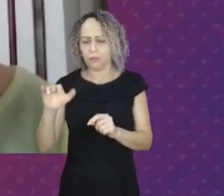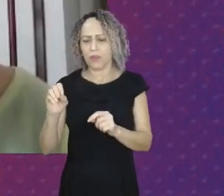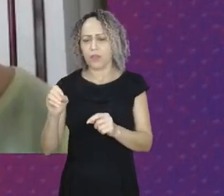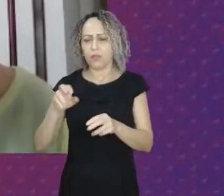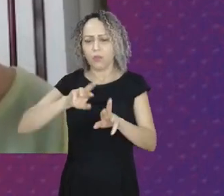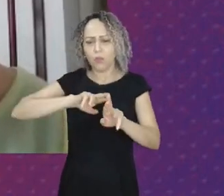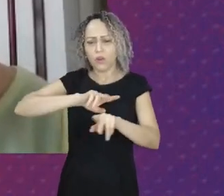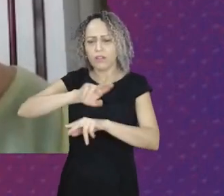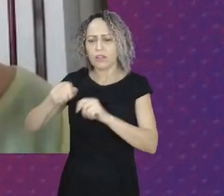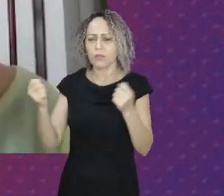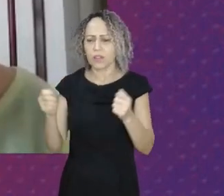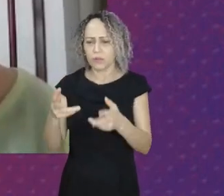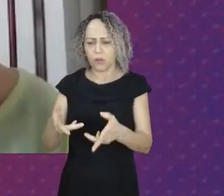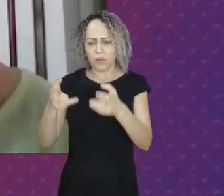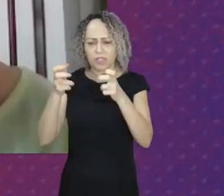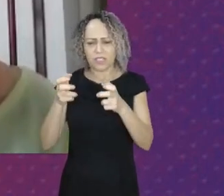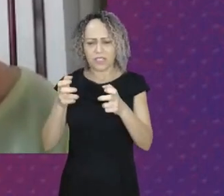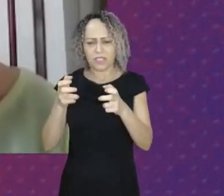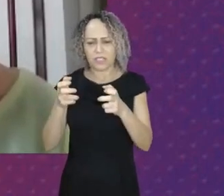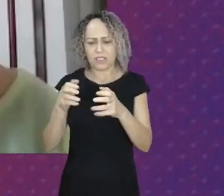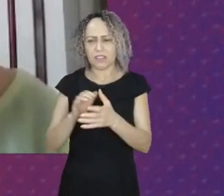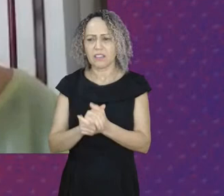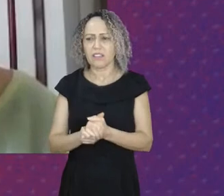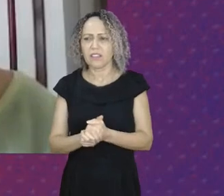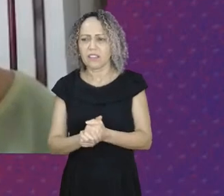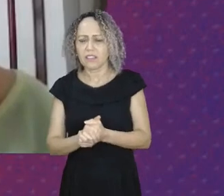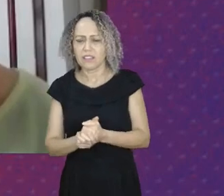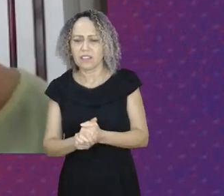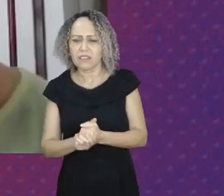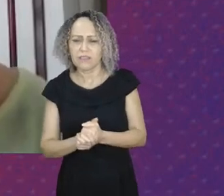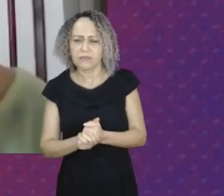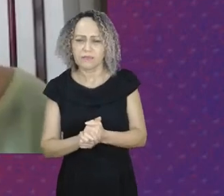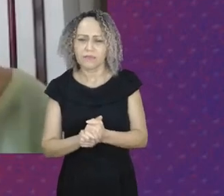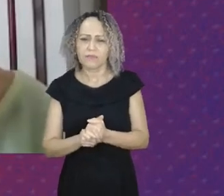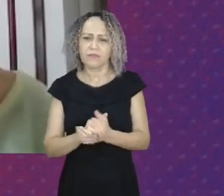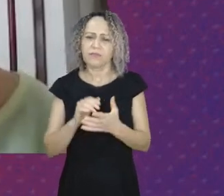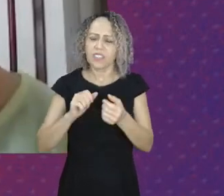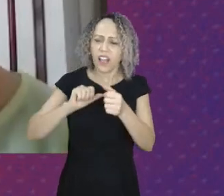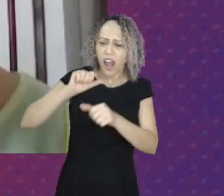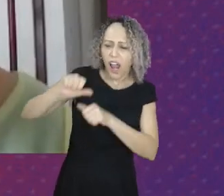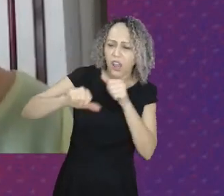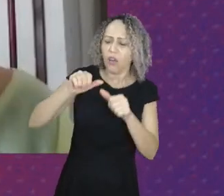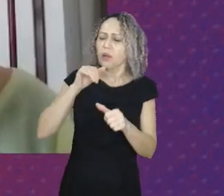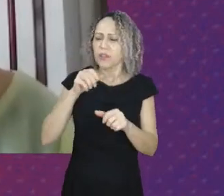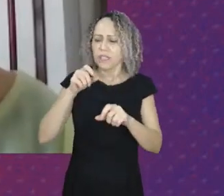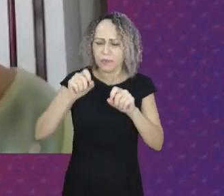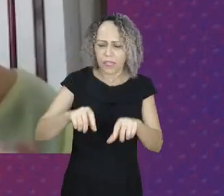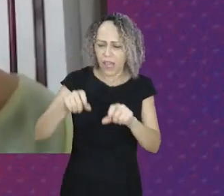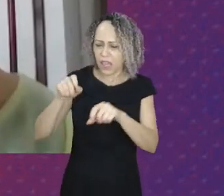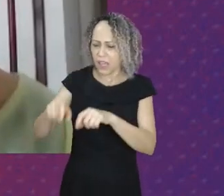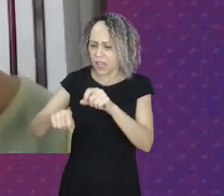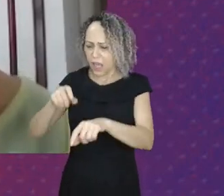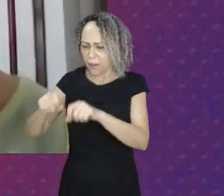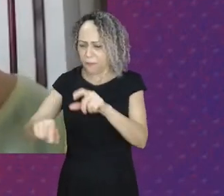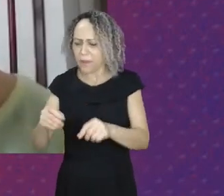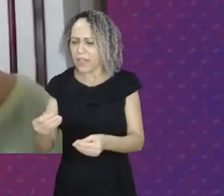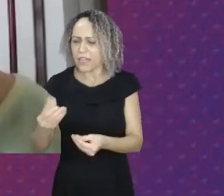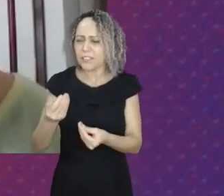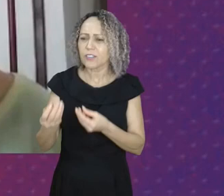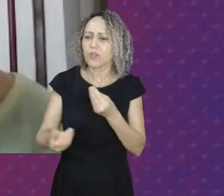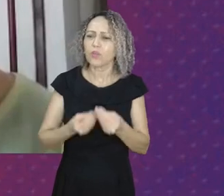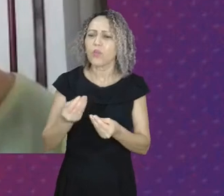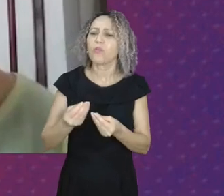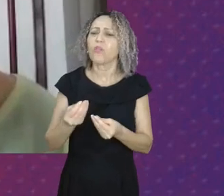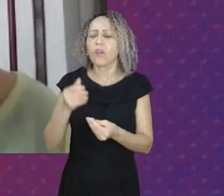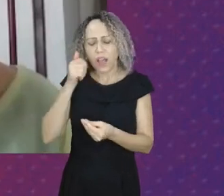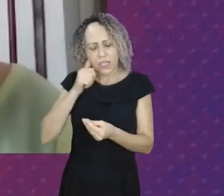Podemos observar que as casas de semente, os viveiros de mudas, a troca da semente nas festas se dá, sobretudo, pelo